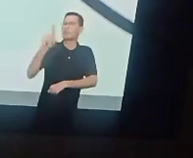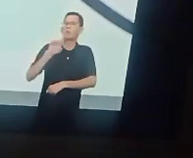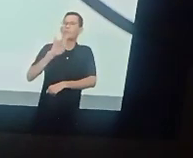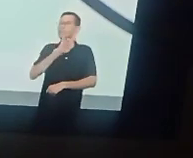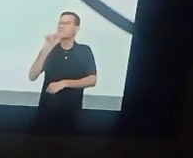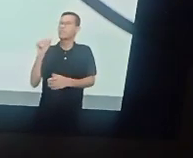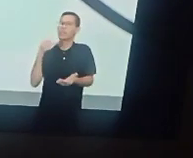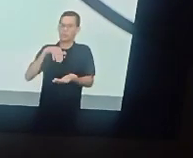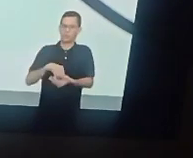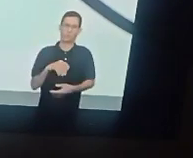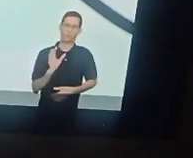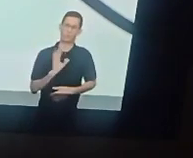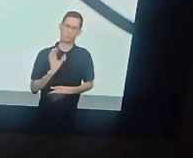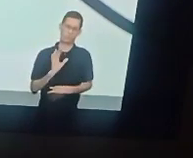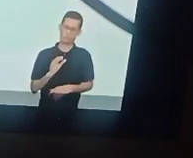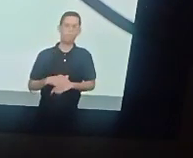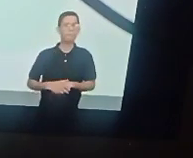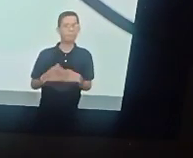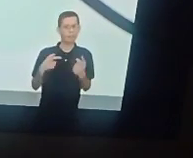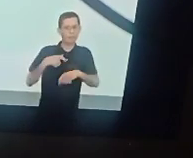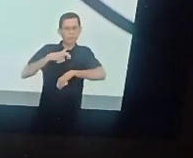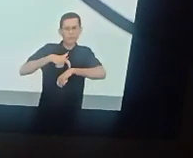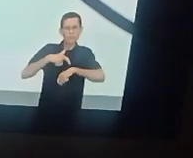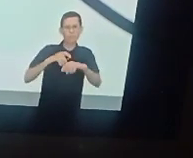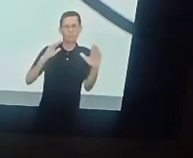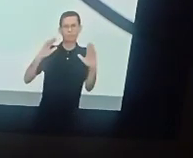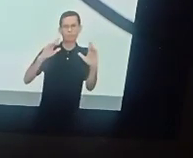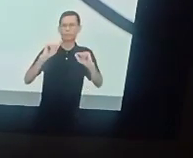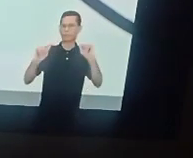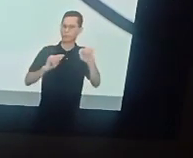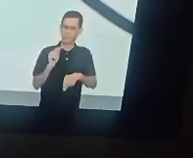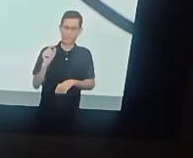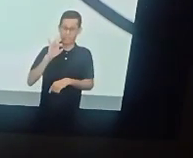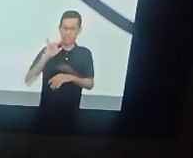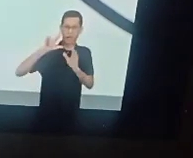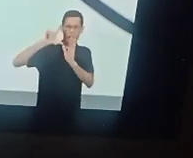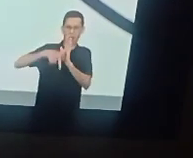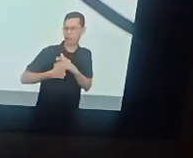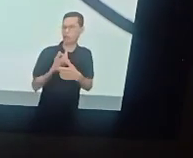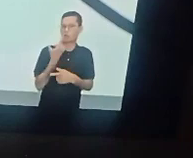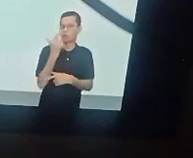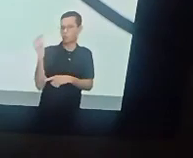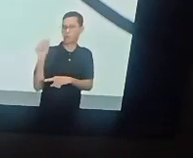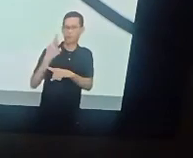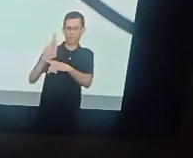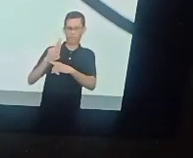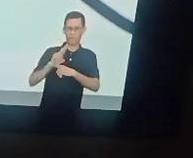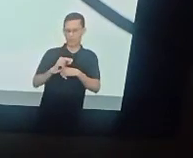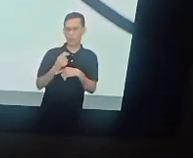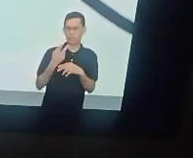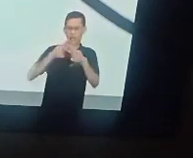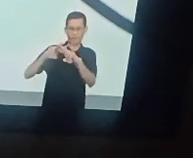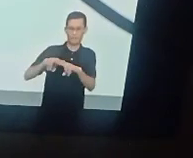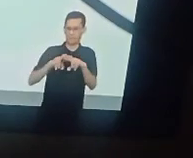último dia, tá? Nesse momento já não vai mais caber recurso nem revisão da